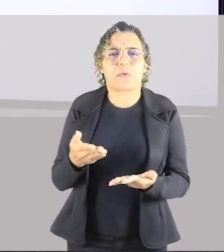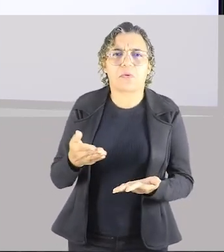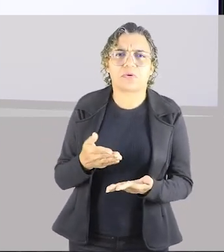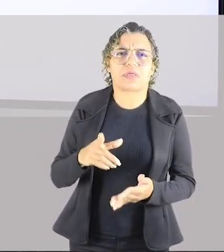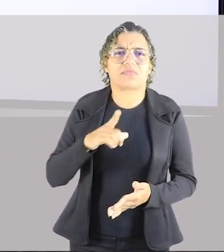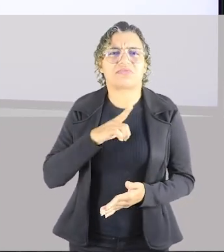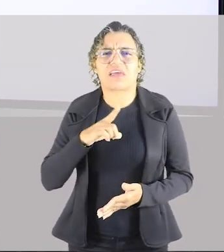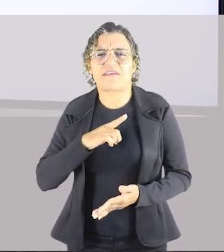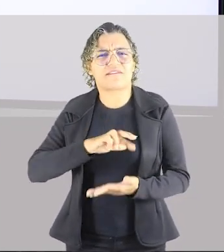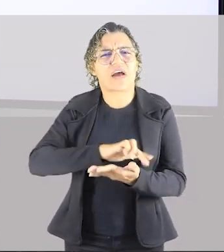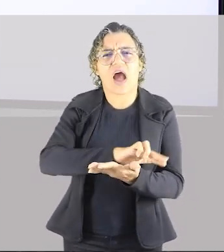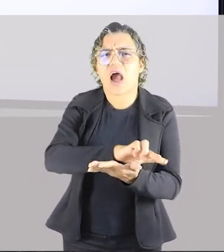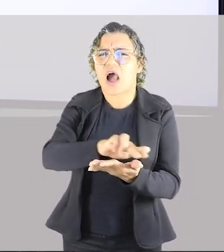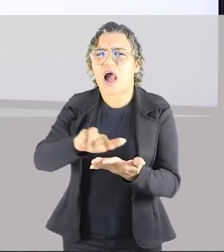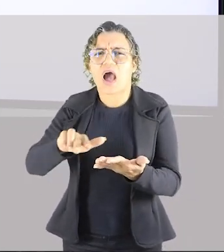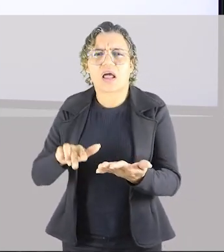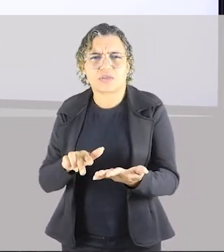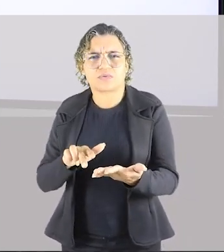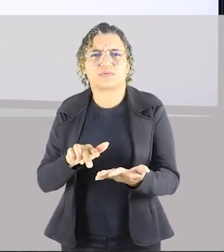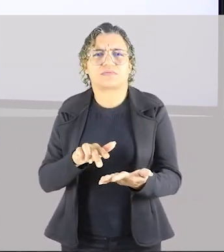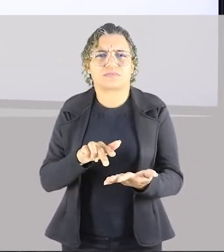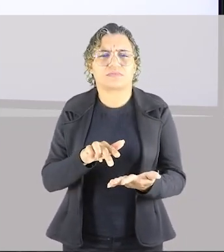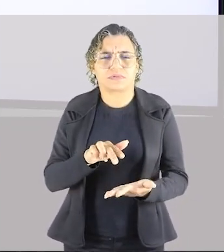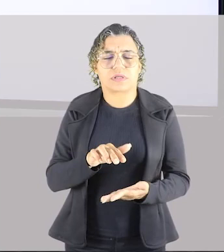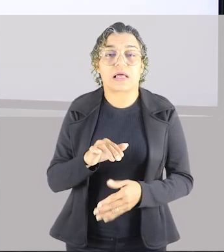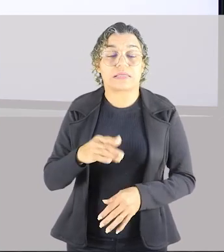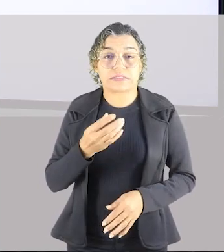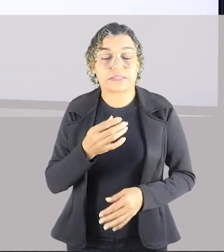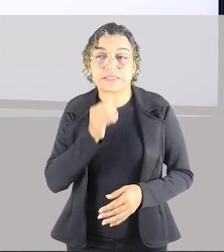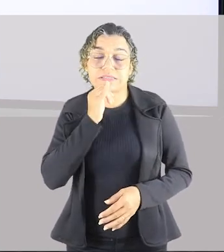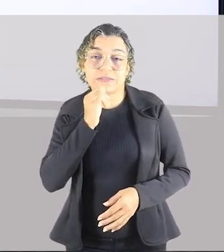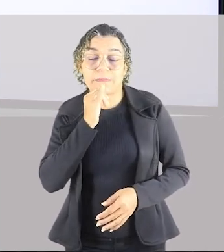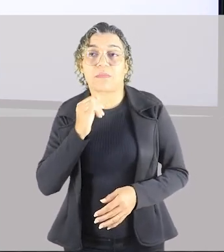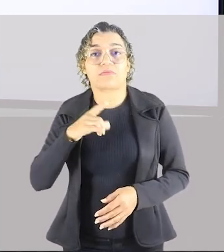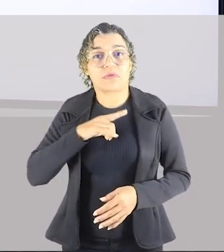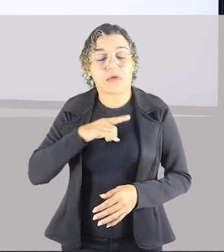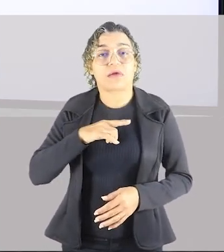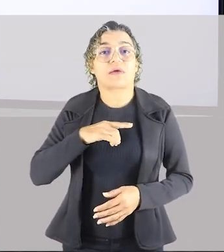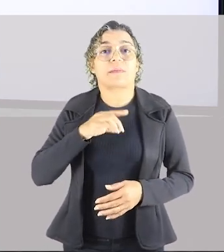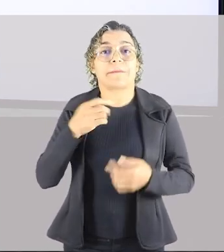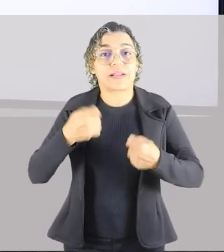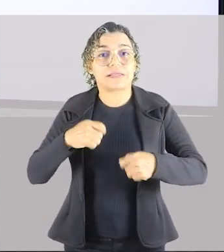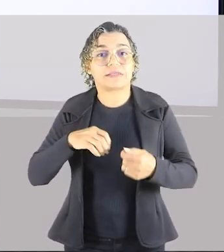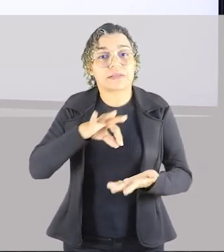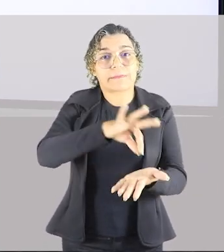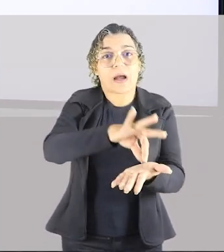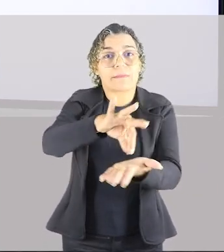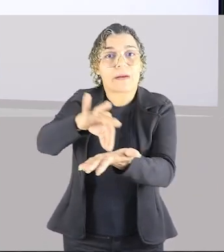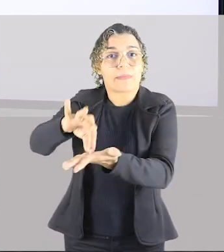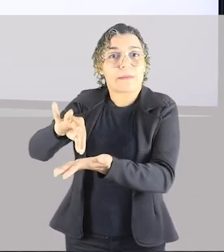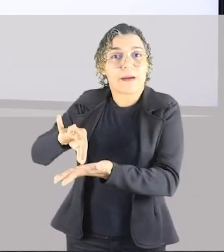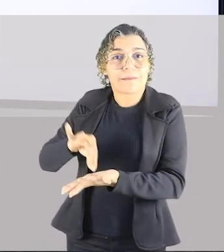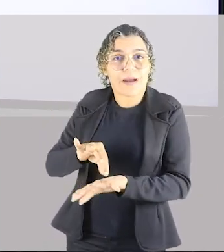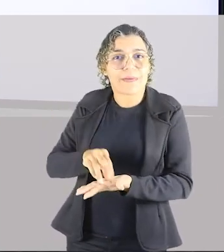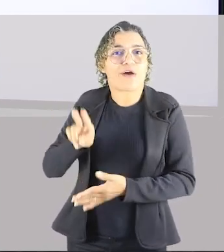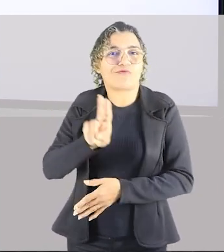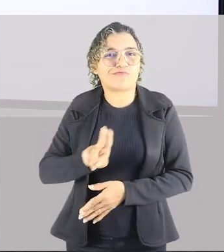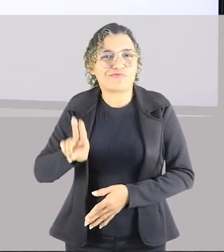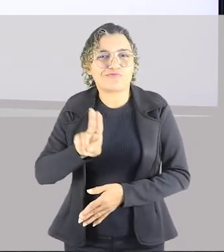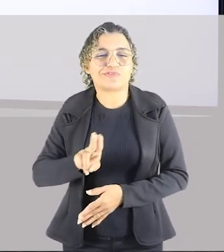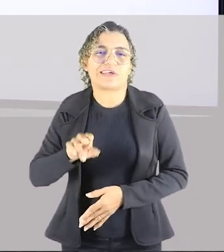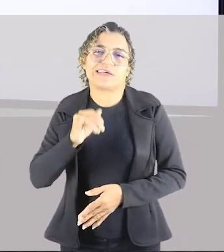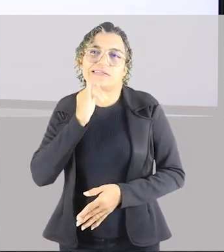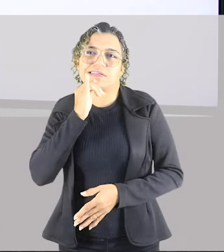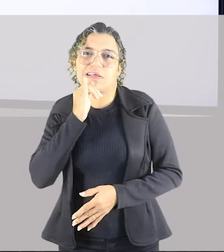iFood, Uber, eles vão estar baseados diretamente em elementos cartográficos e em elementos geográficos, levando em consideração princípios